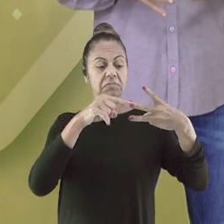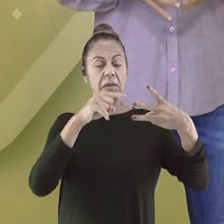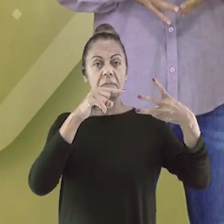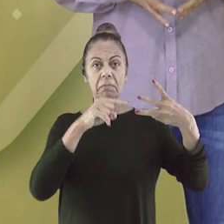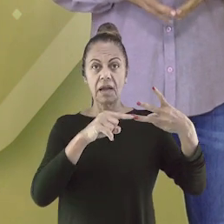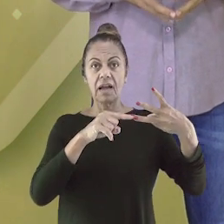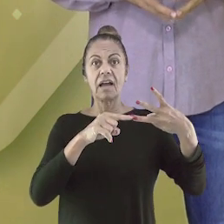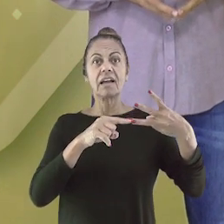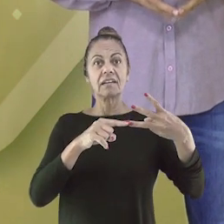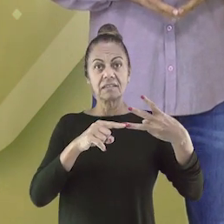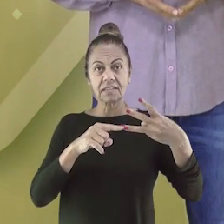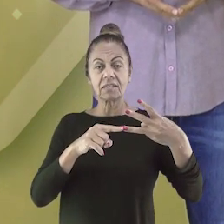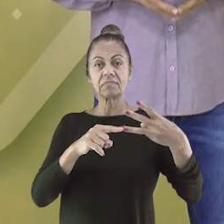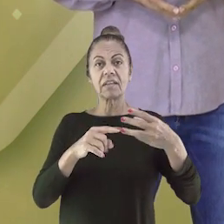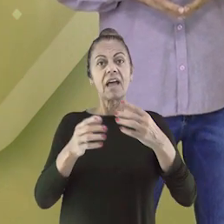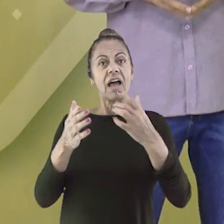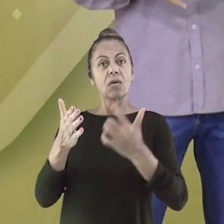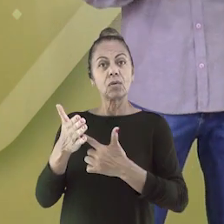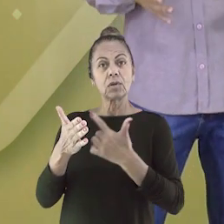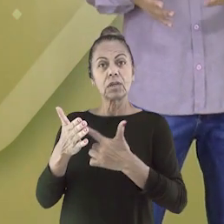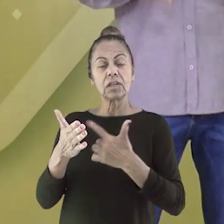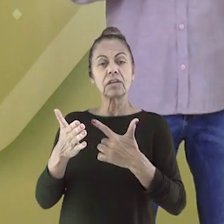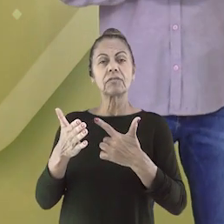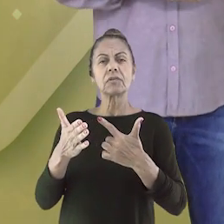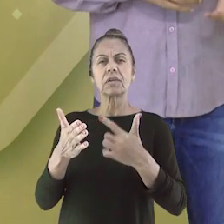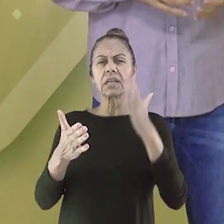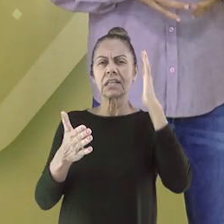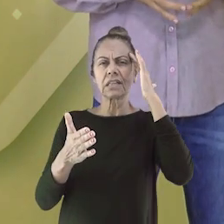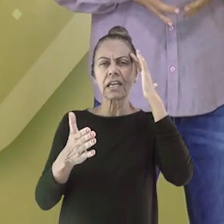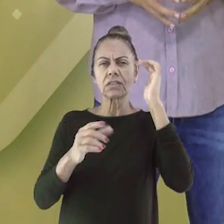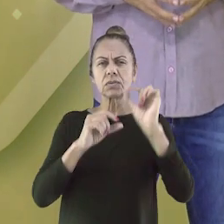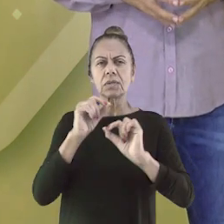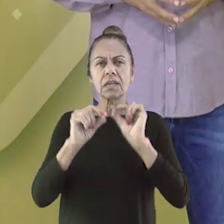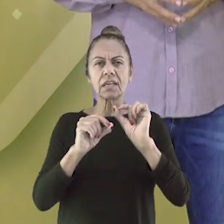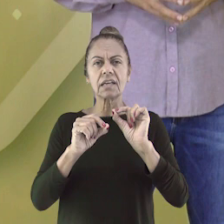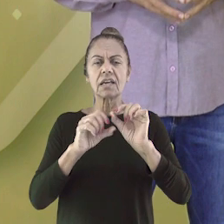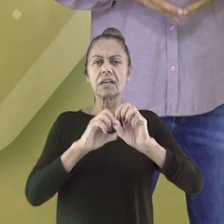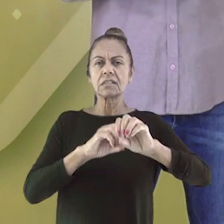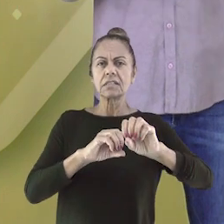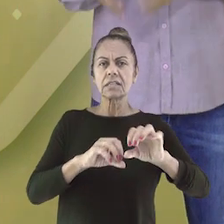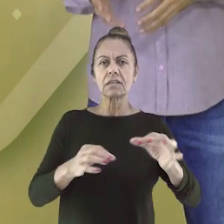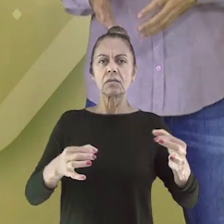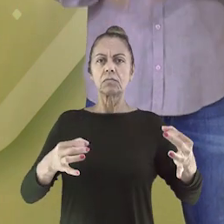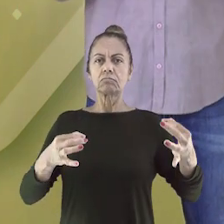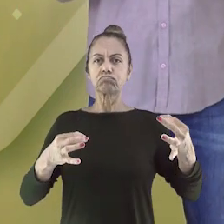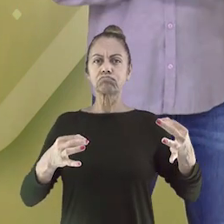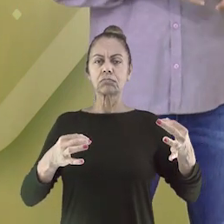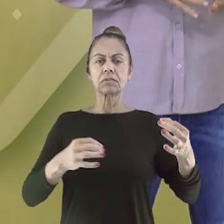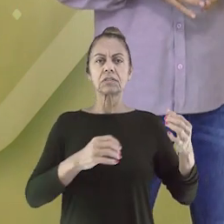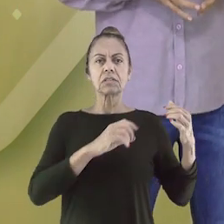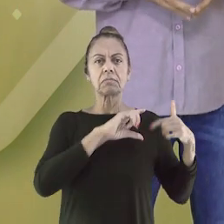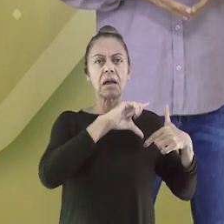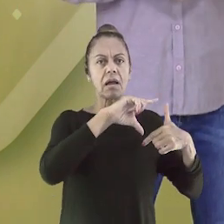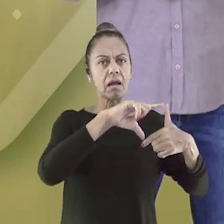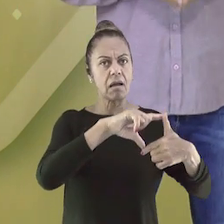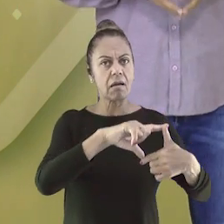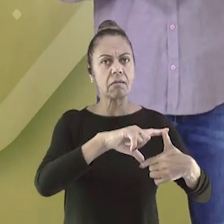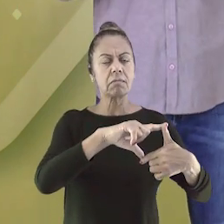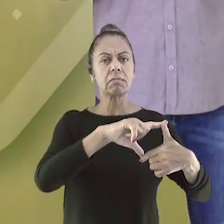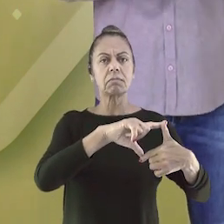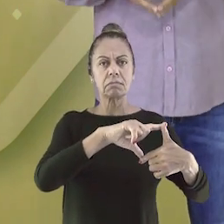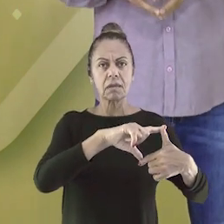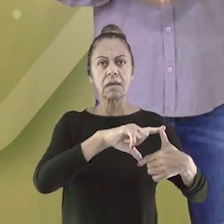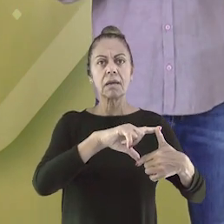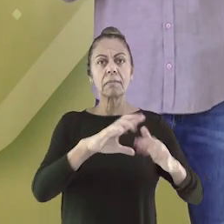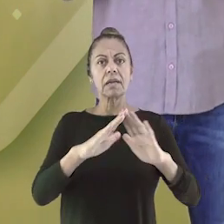significa 3/6. A obra é formada pelo conjunto de 3 textos que compreendem os ensinamentos